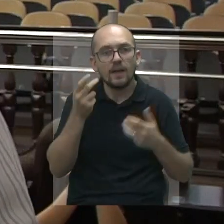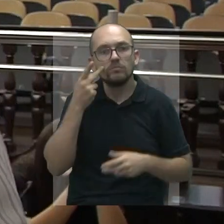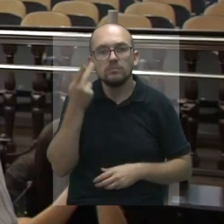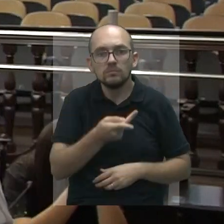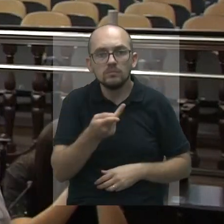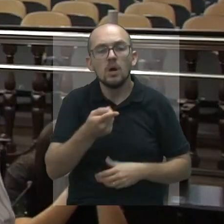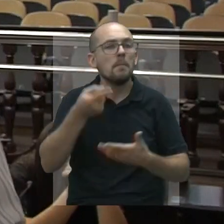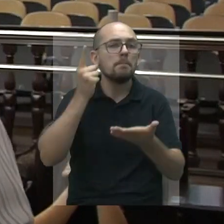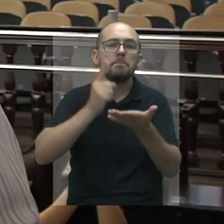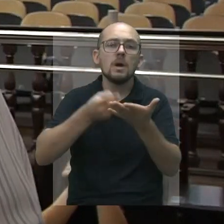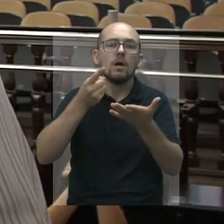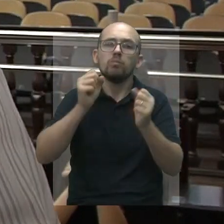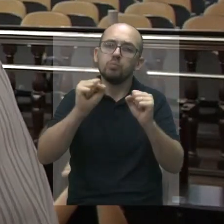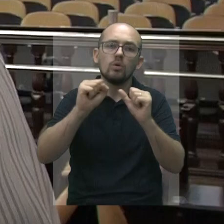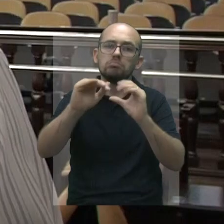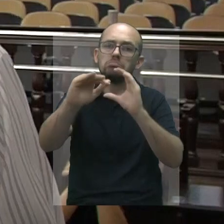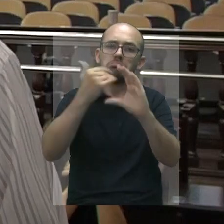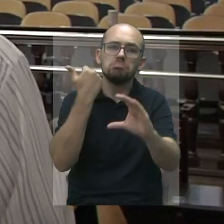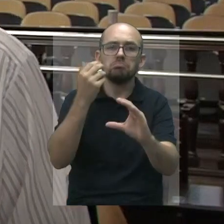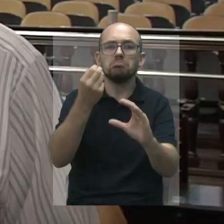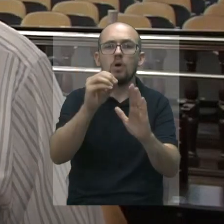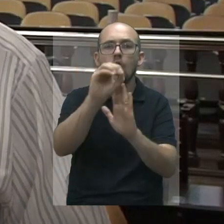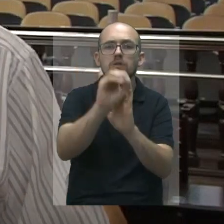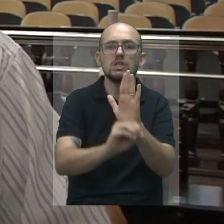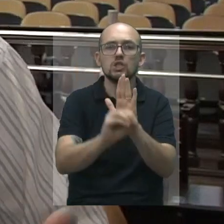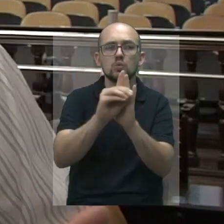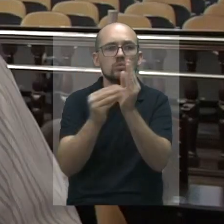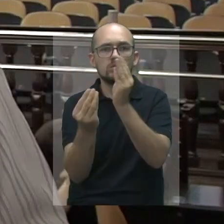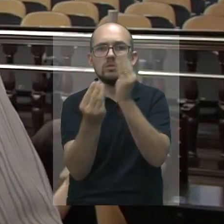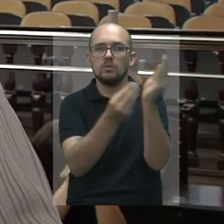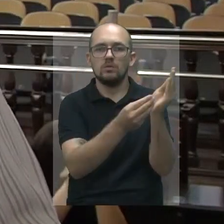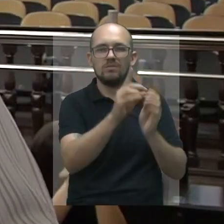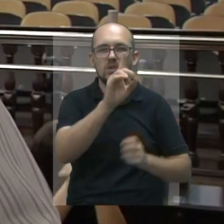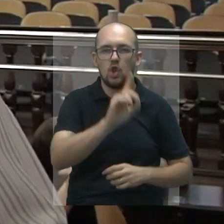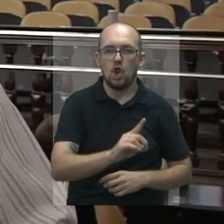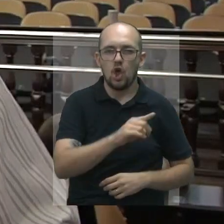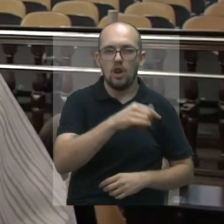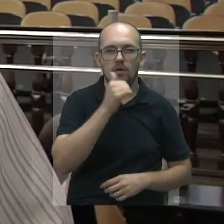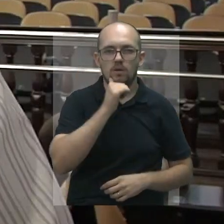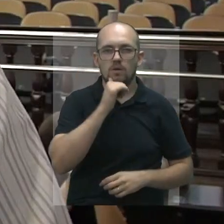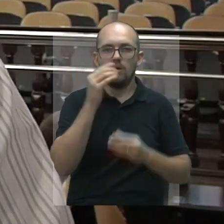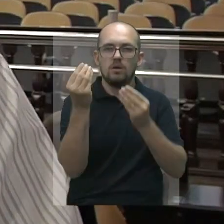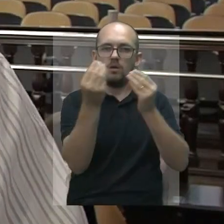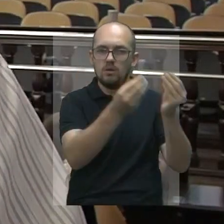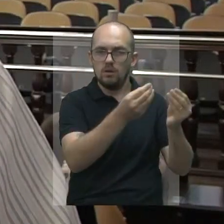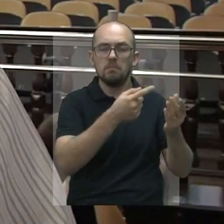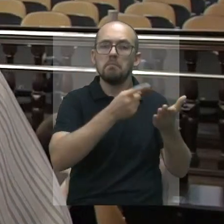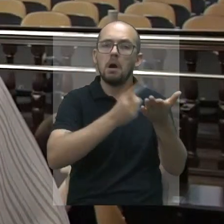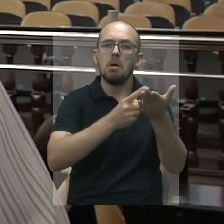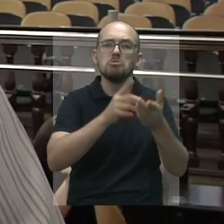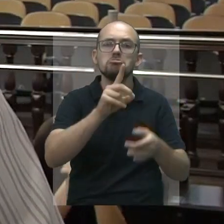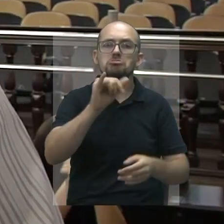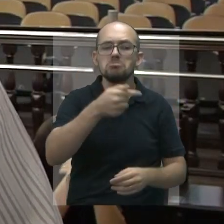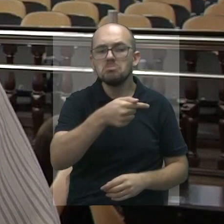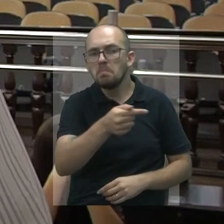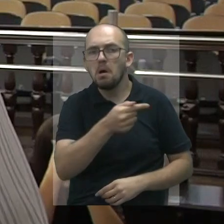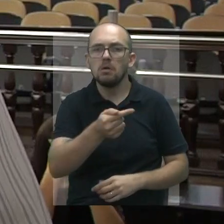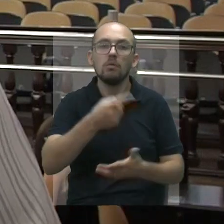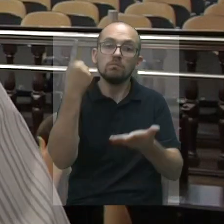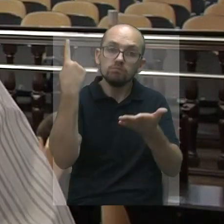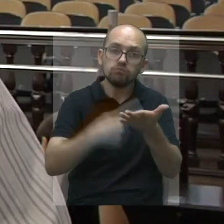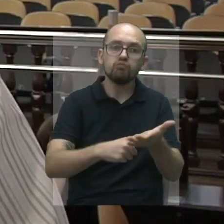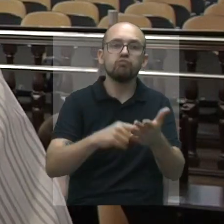só marcar, mandar um ofício aqui para a nossa diretora, é só marcar com ela e a gente escolhe aí um dia da semana para que eles